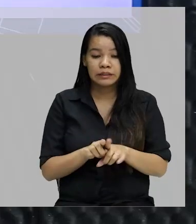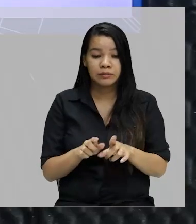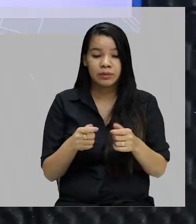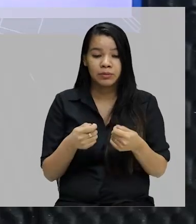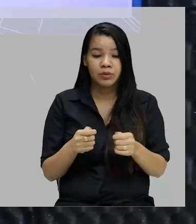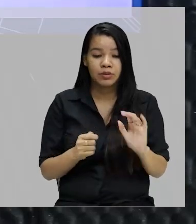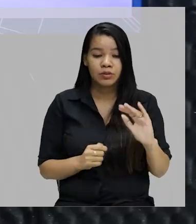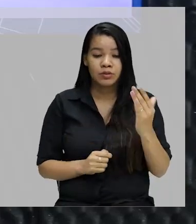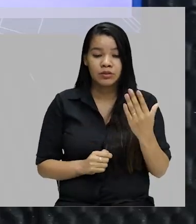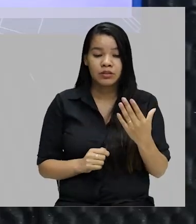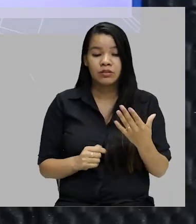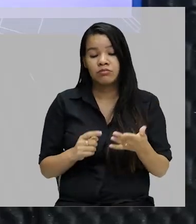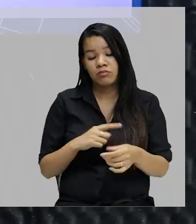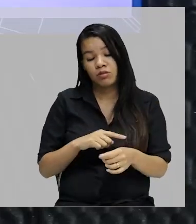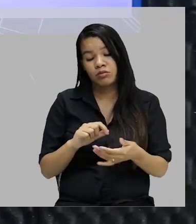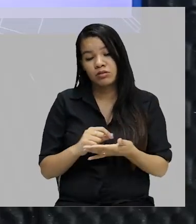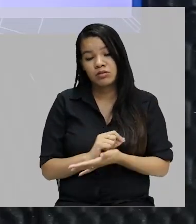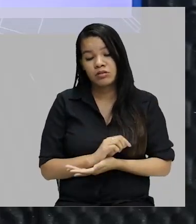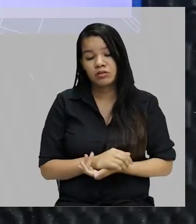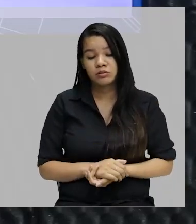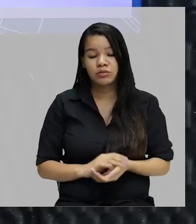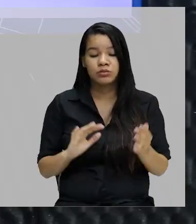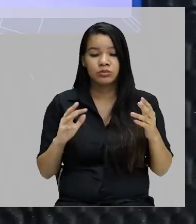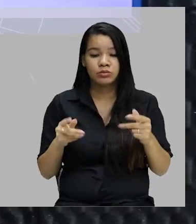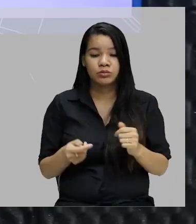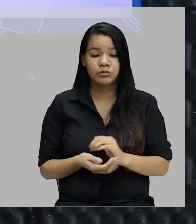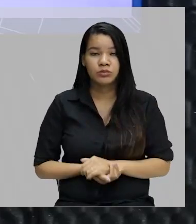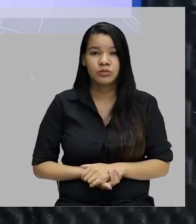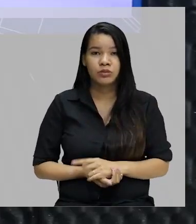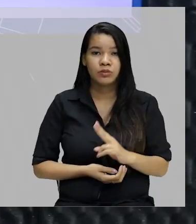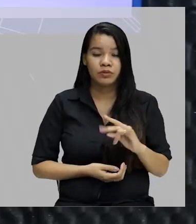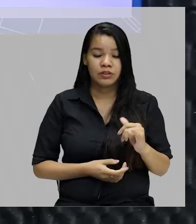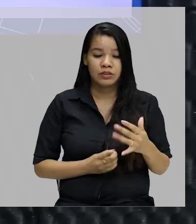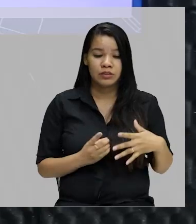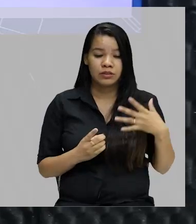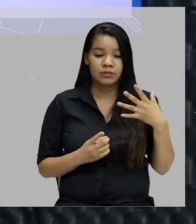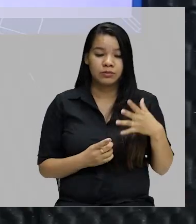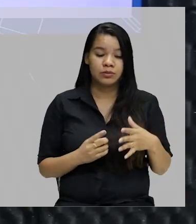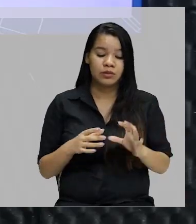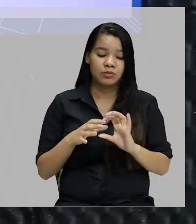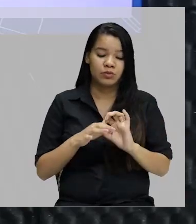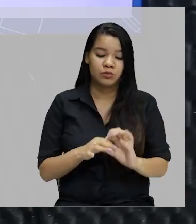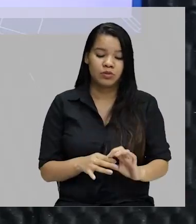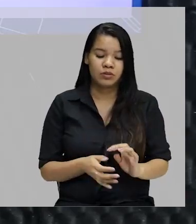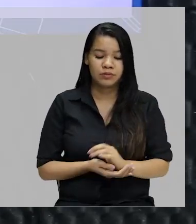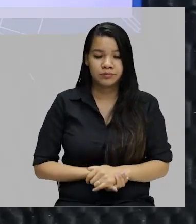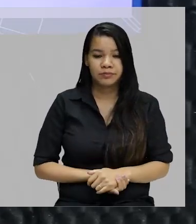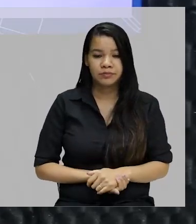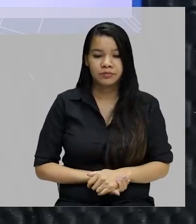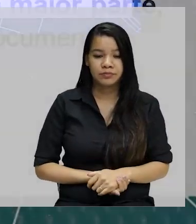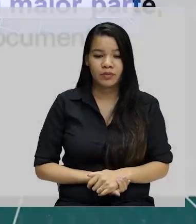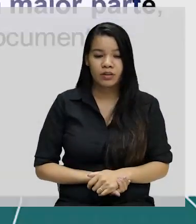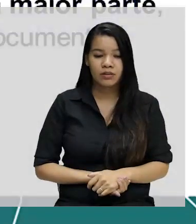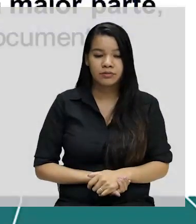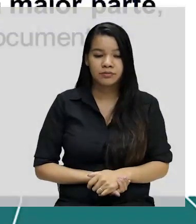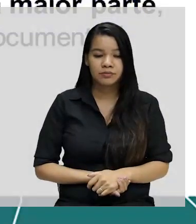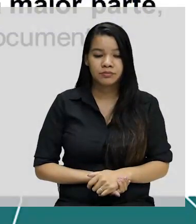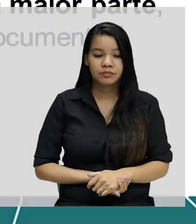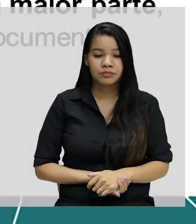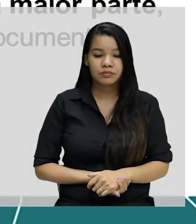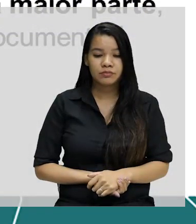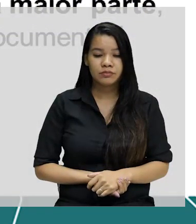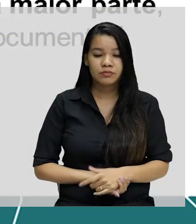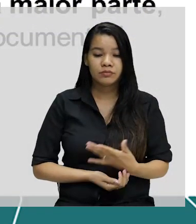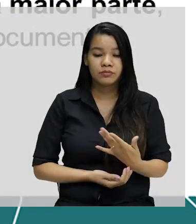pode acontecer na hora da escrita. Tudo vai ser determinado pelo contexto em questão. Então, quando